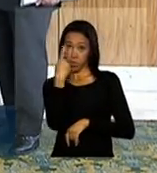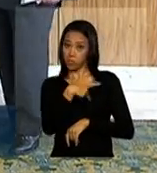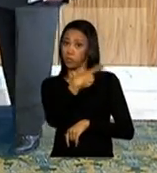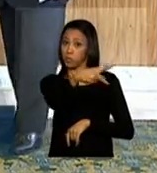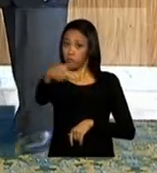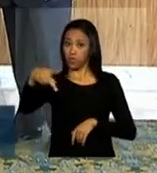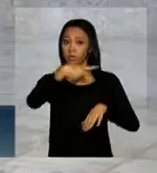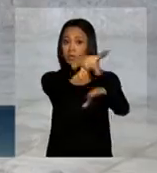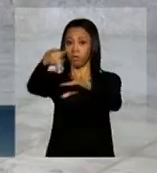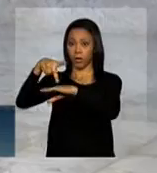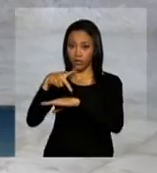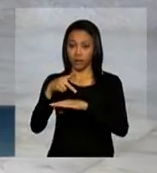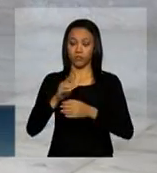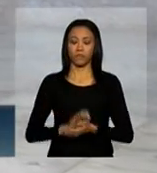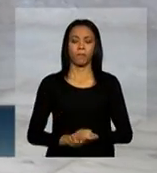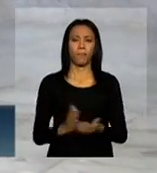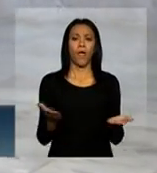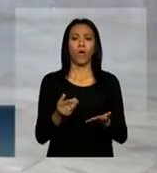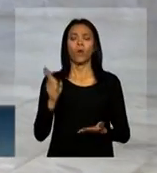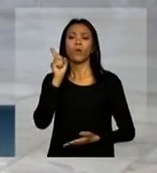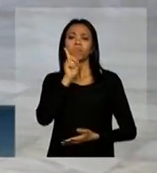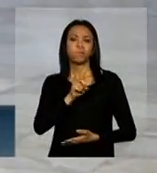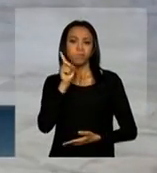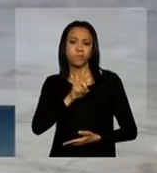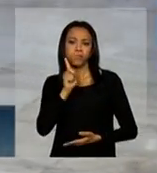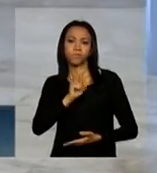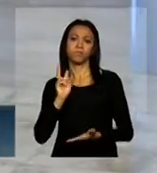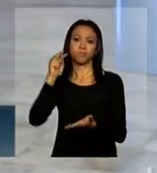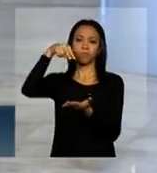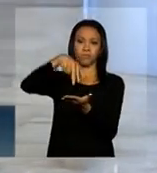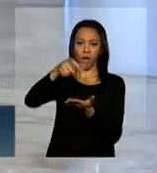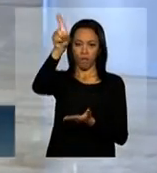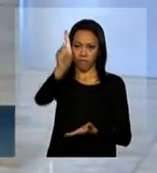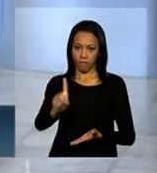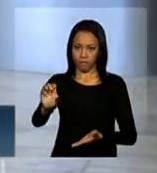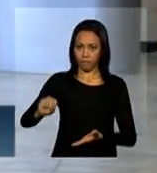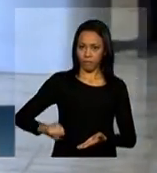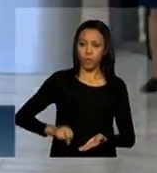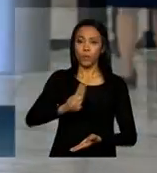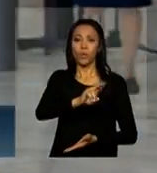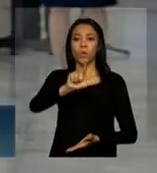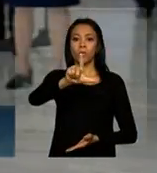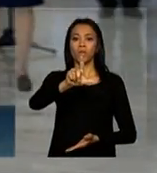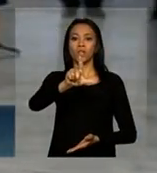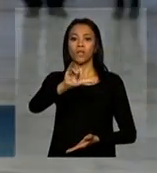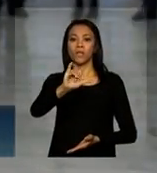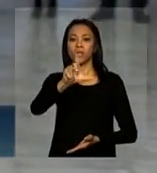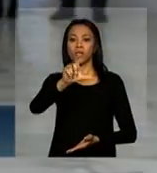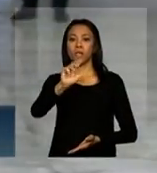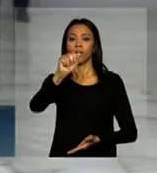no Brasil. A embaixadora dos Estados Unidos da América, Liliana Ayaldi.